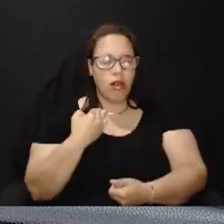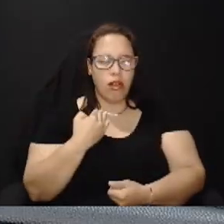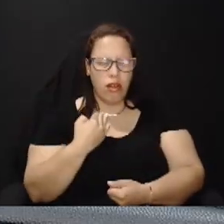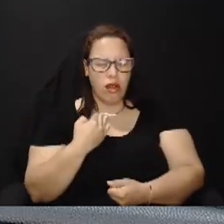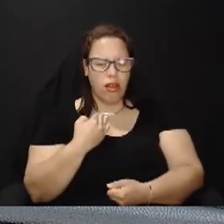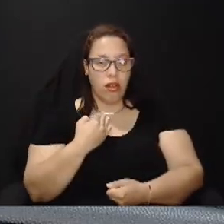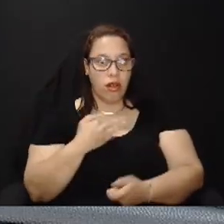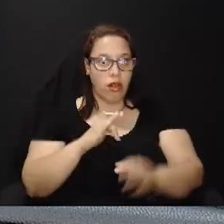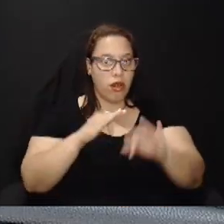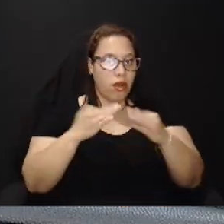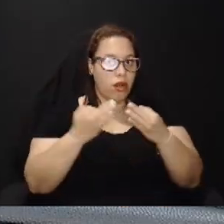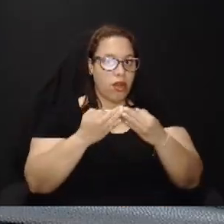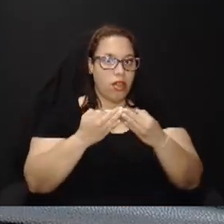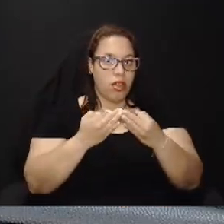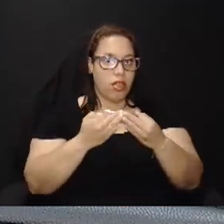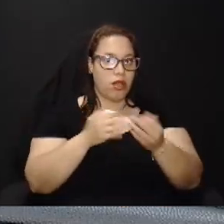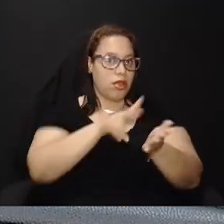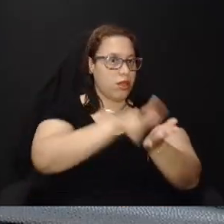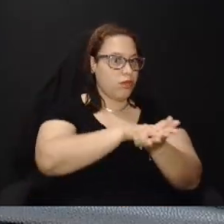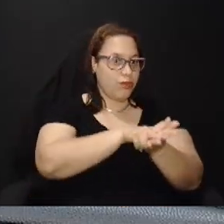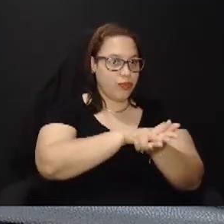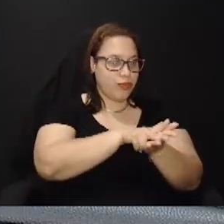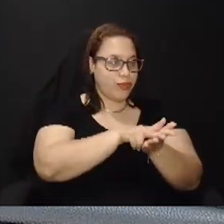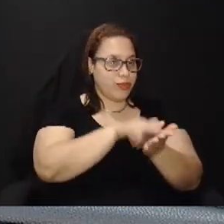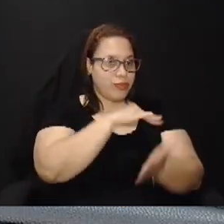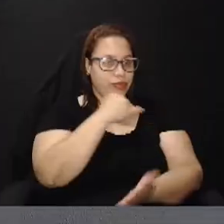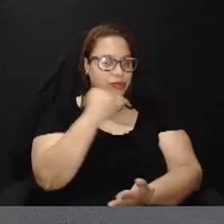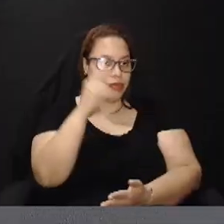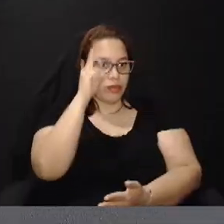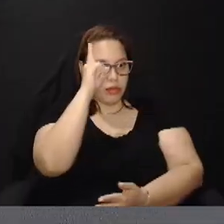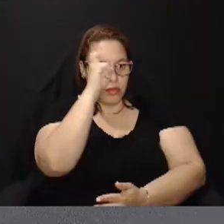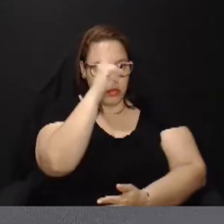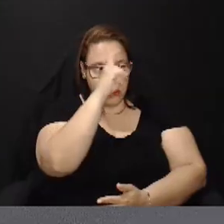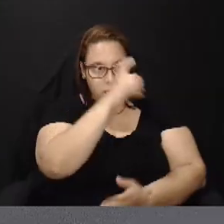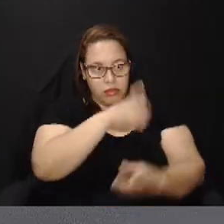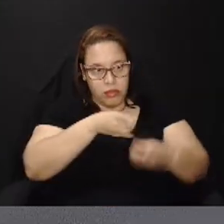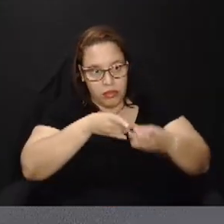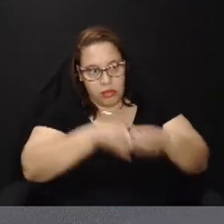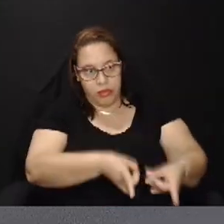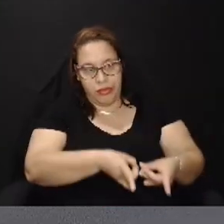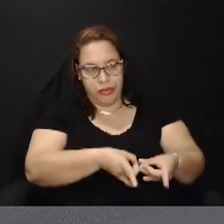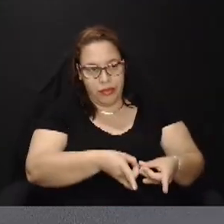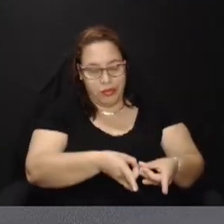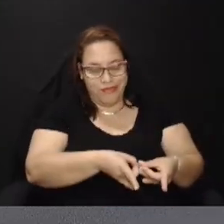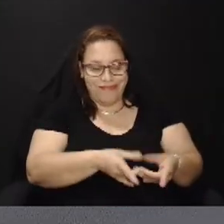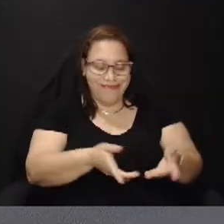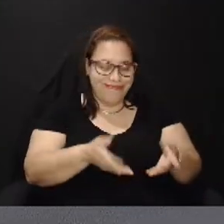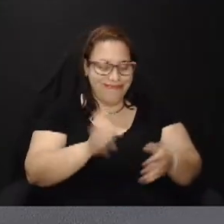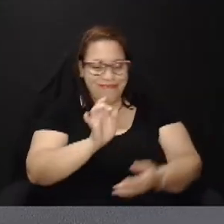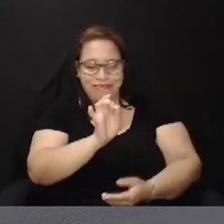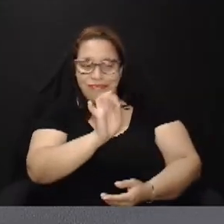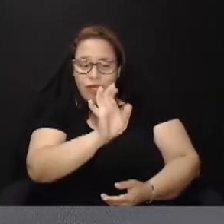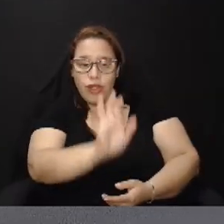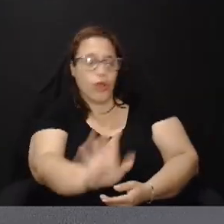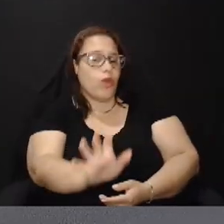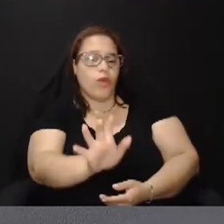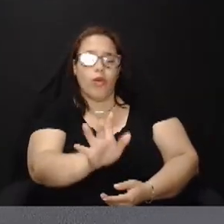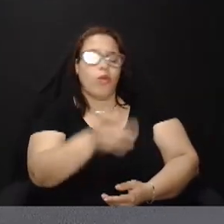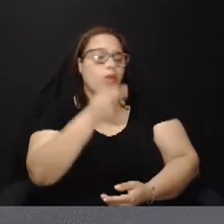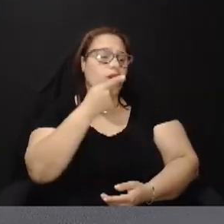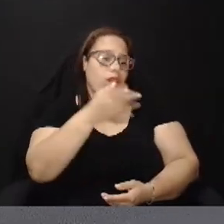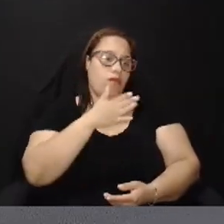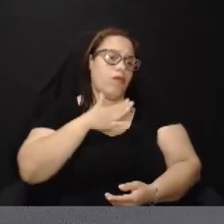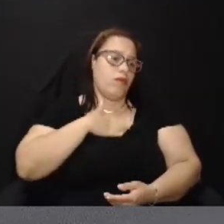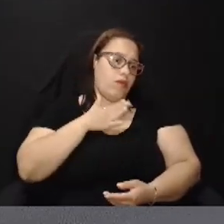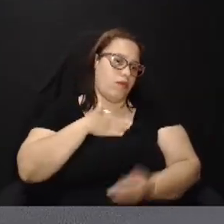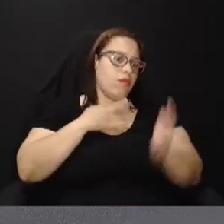estão velando essa pessoa. Então é muito complexo e acho que só por essa fala minha já representa,